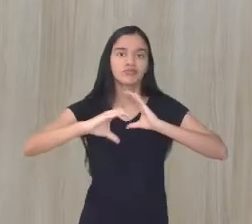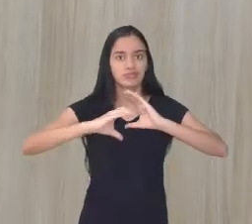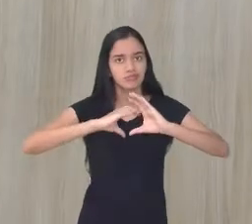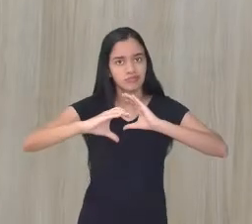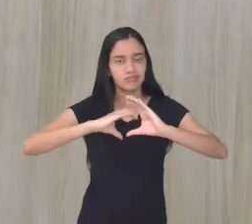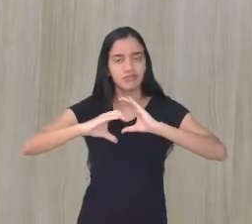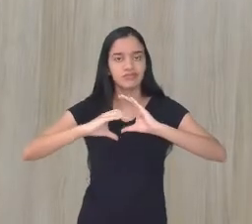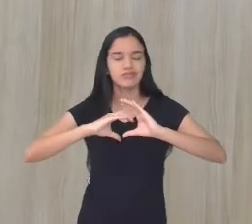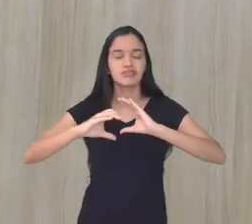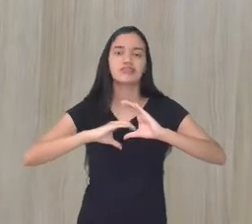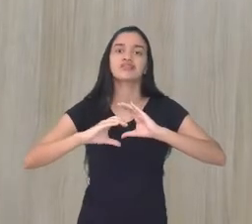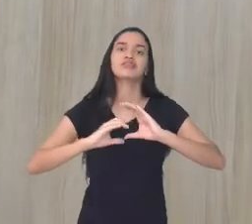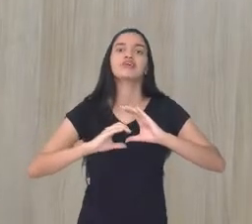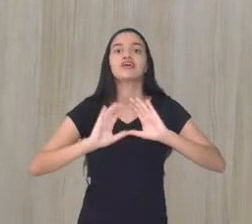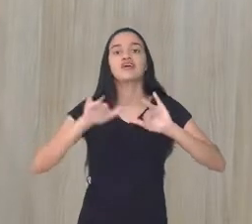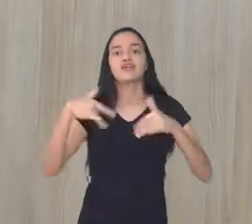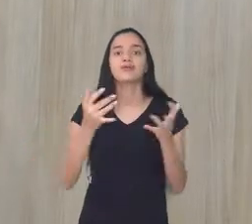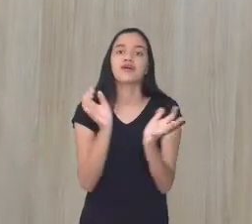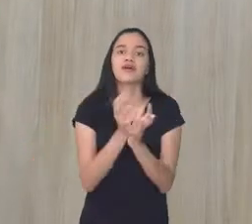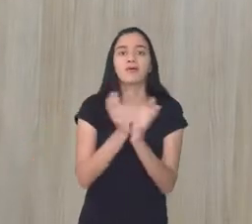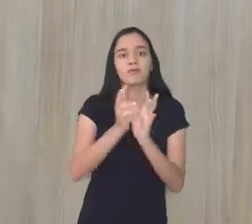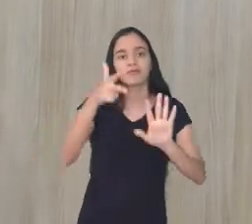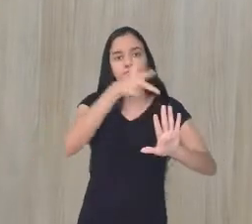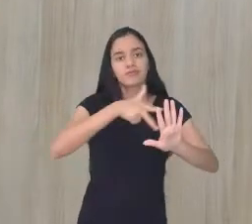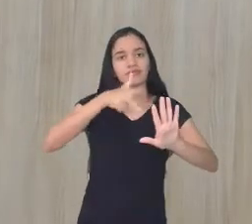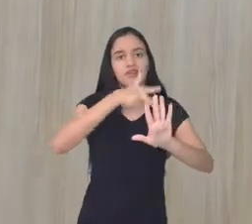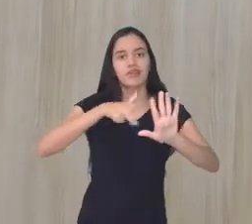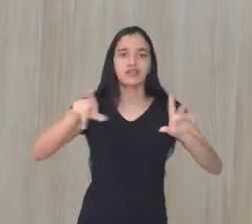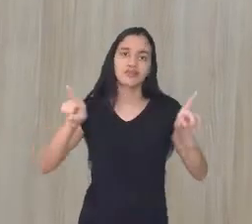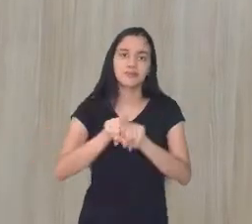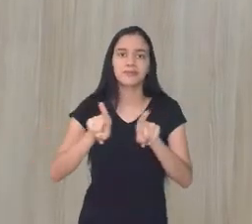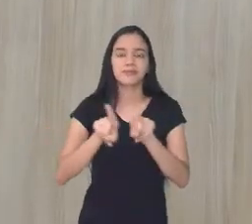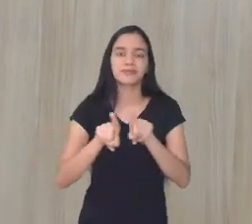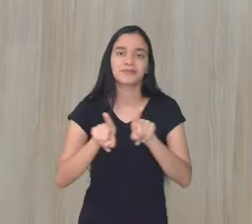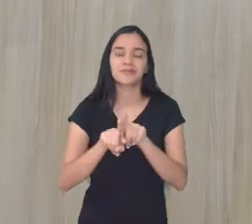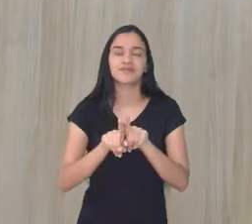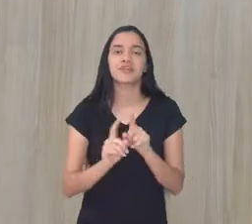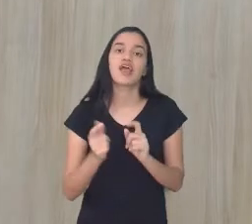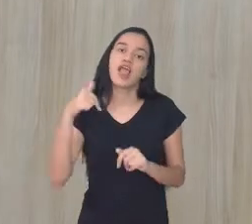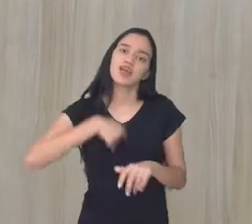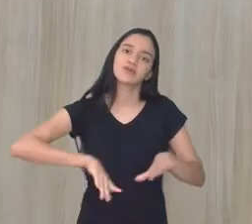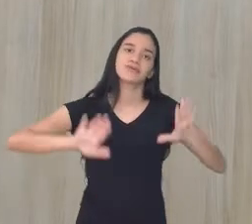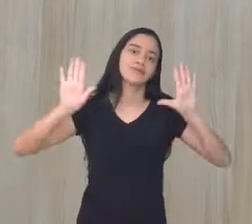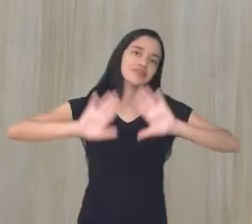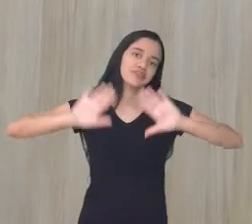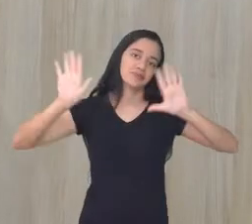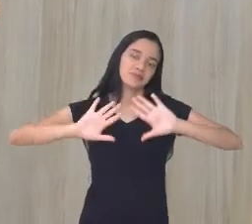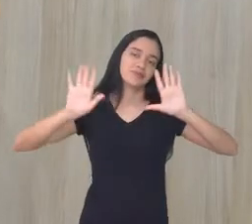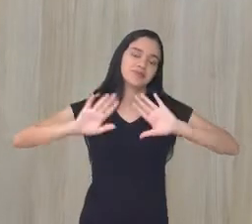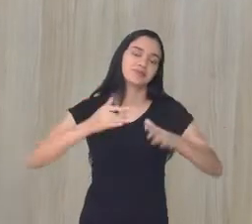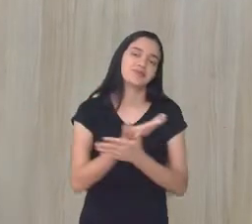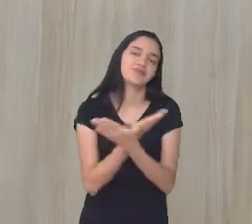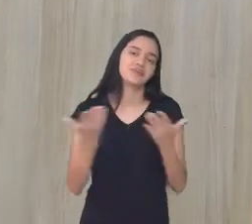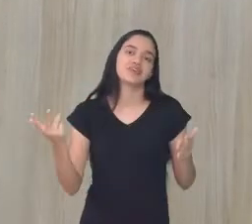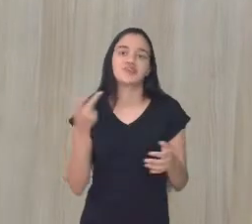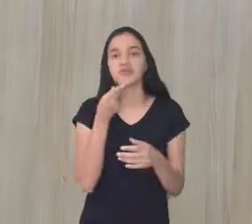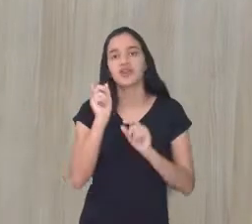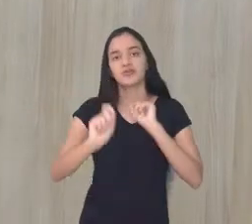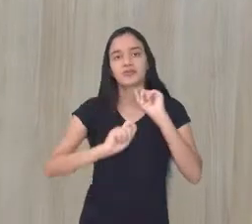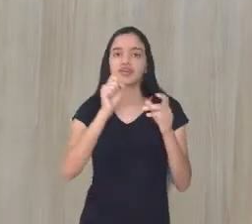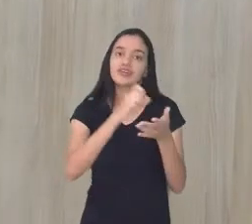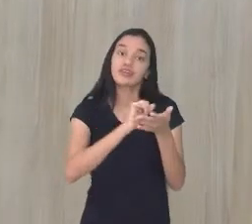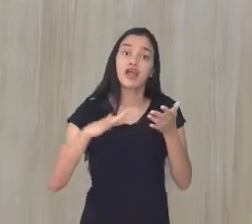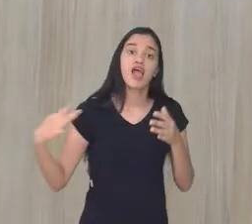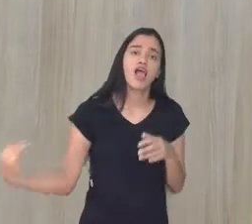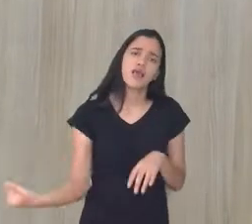gente preparou, né? A equipe técnica também. Então, eu estou me despedindo de vocês, dizendo a vocês que a atividade